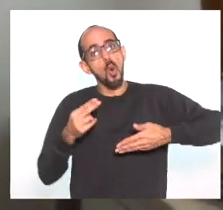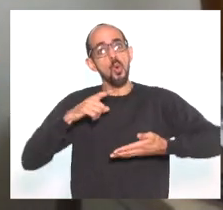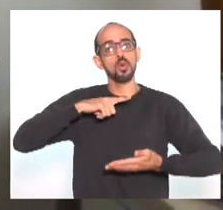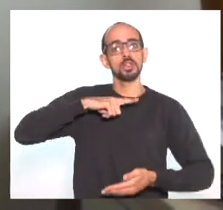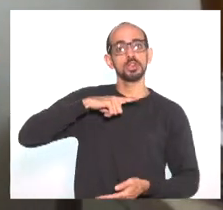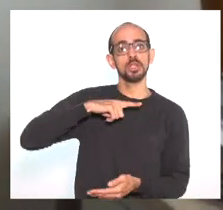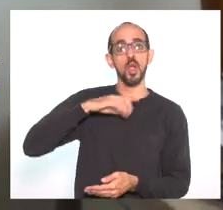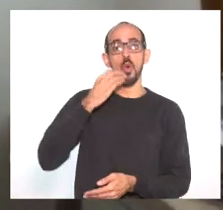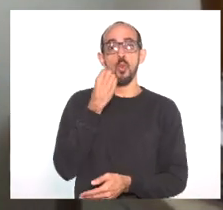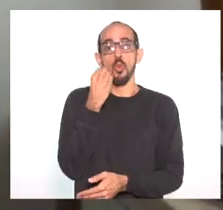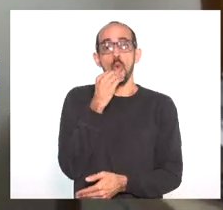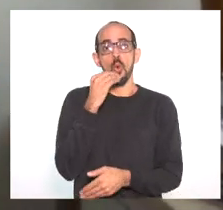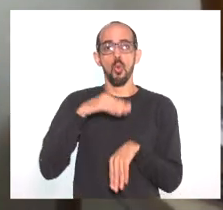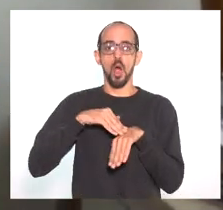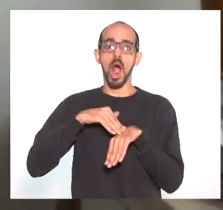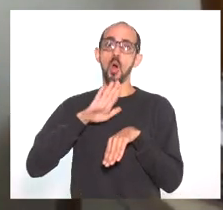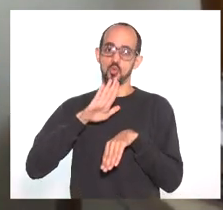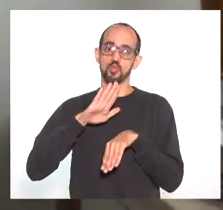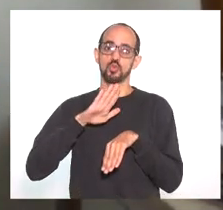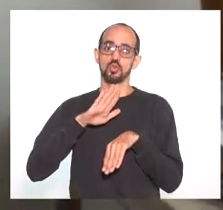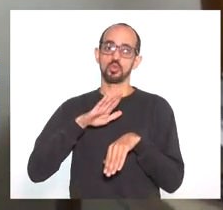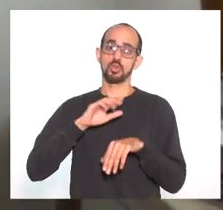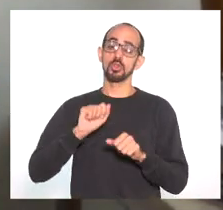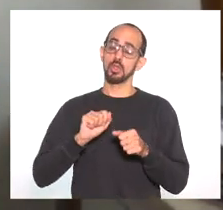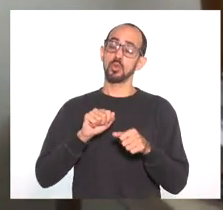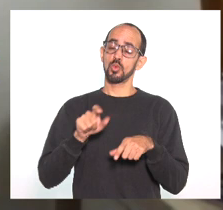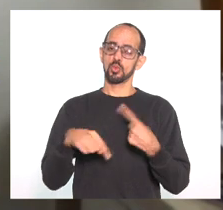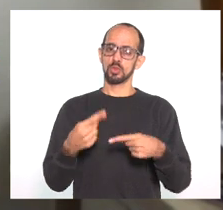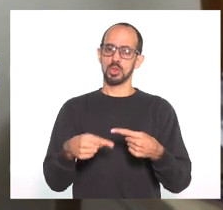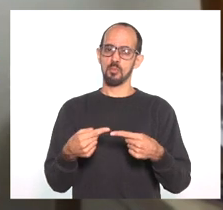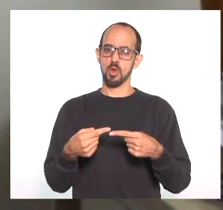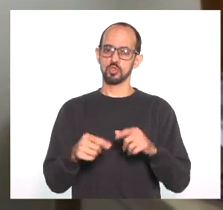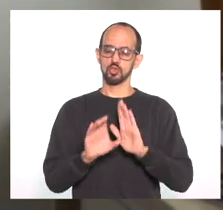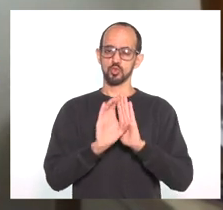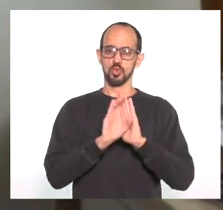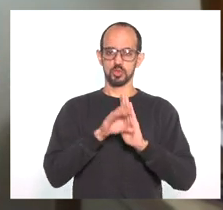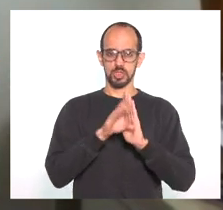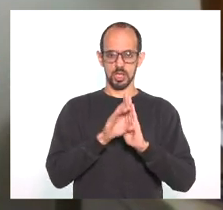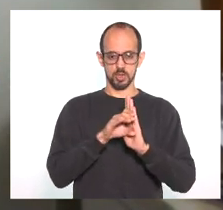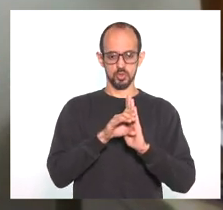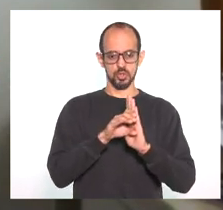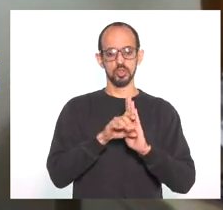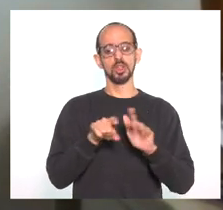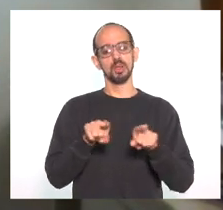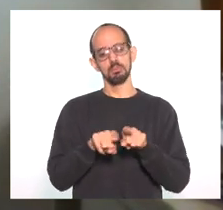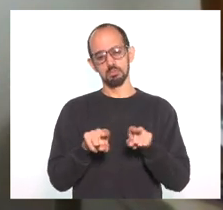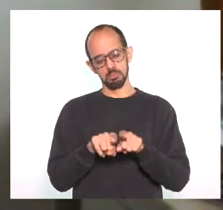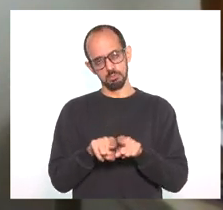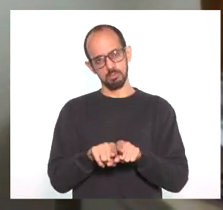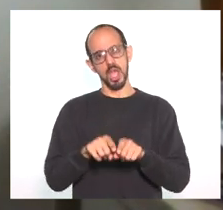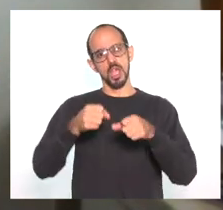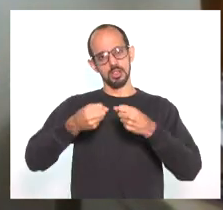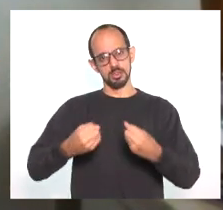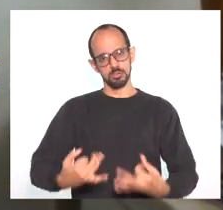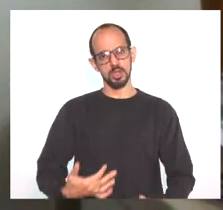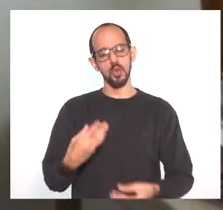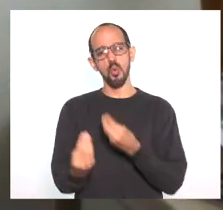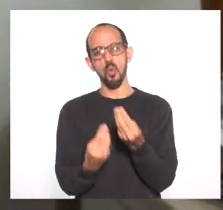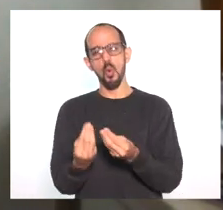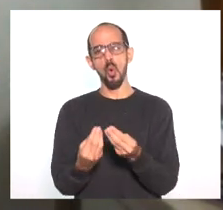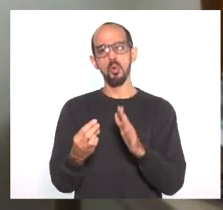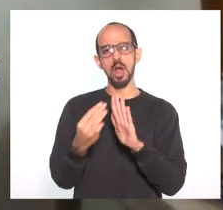seguir, definido os conceitos, a gente passa para definir também a